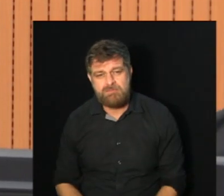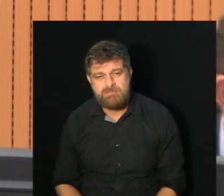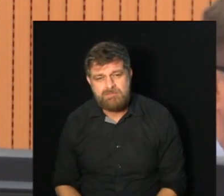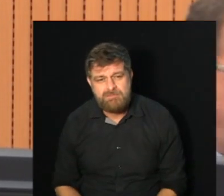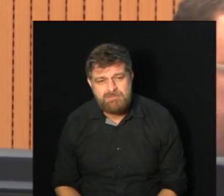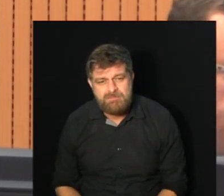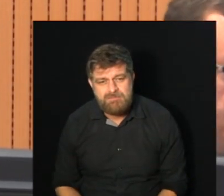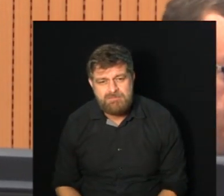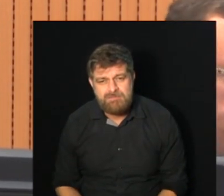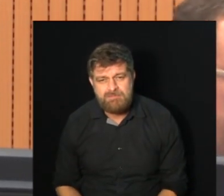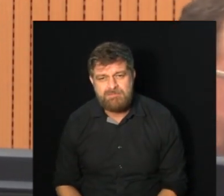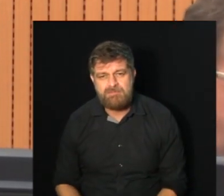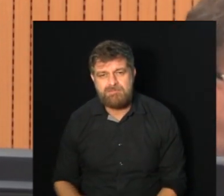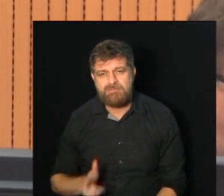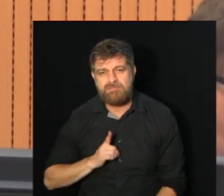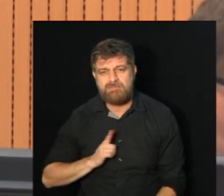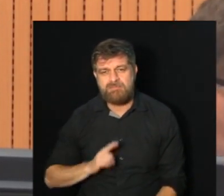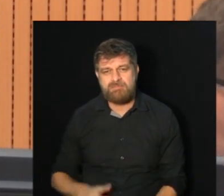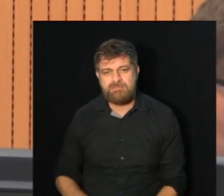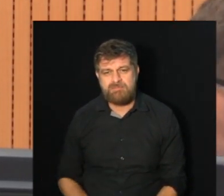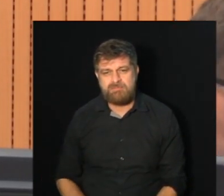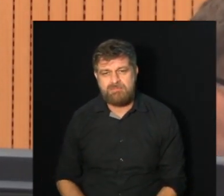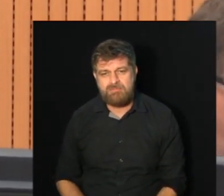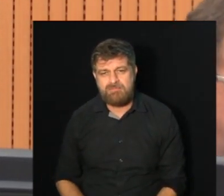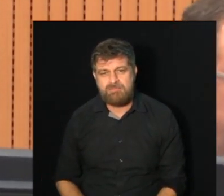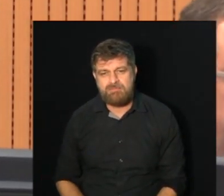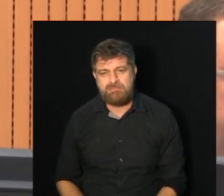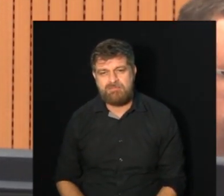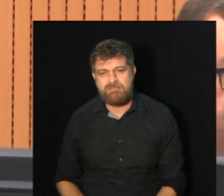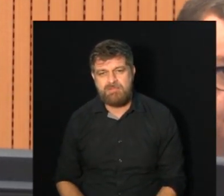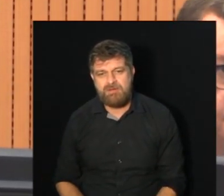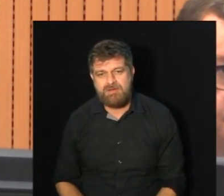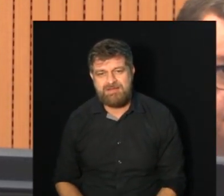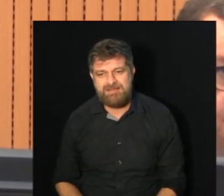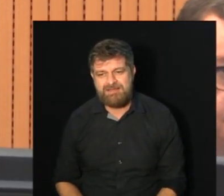onde esse último fim de semana... Ok, bom,